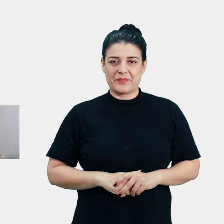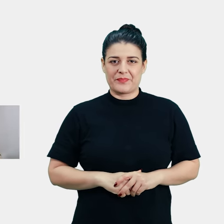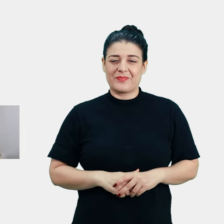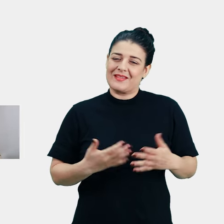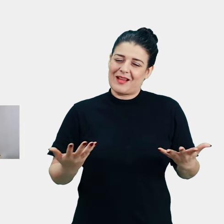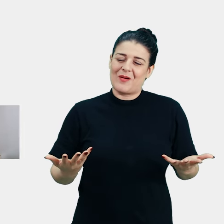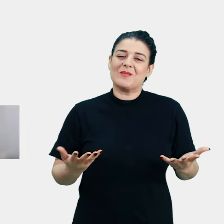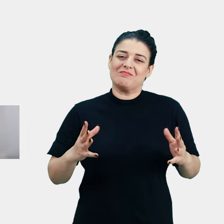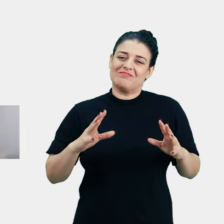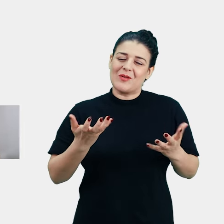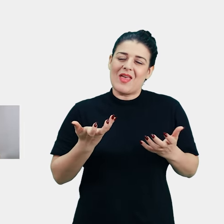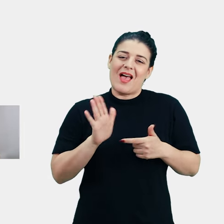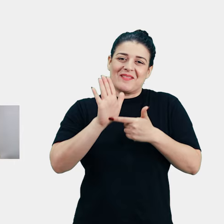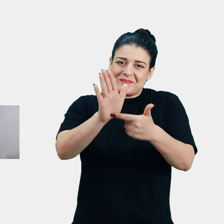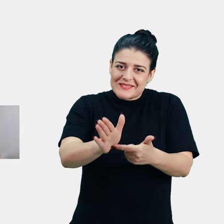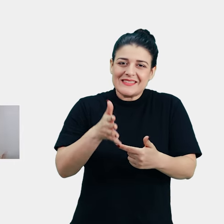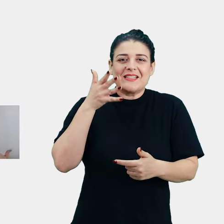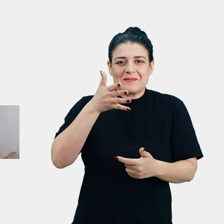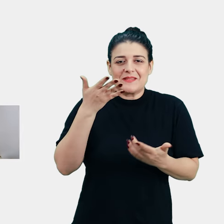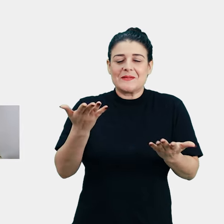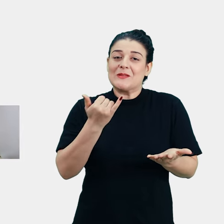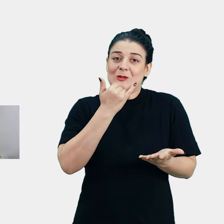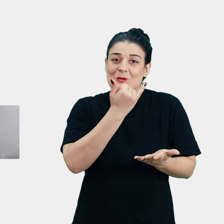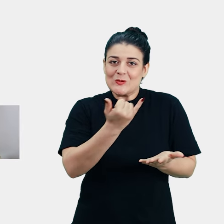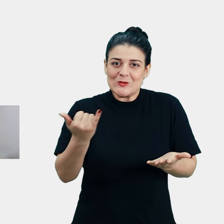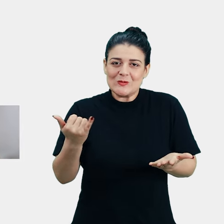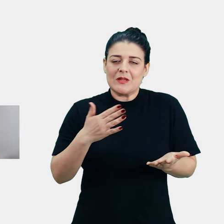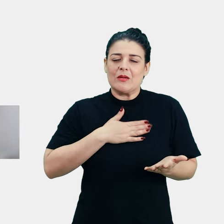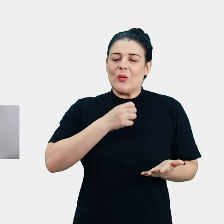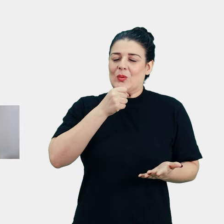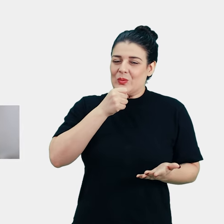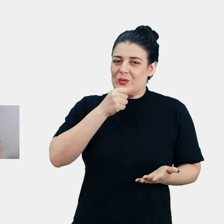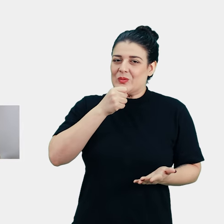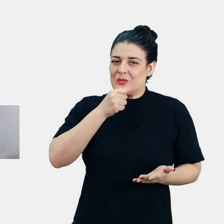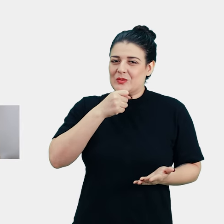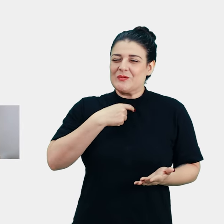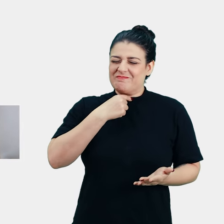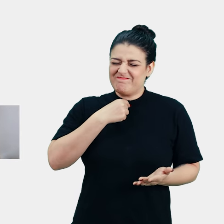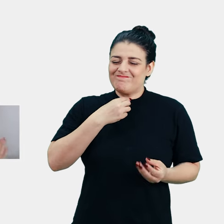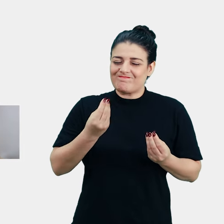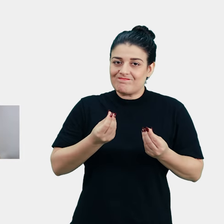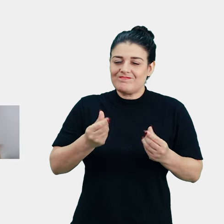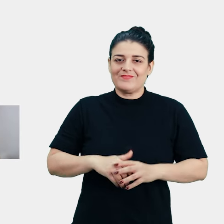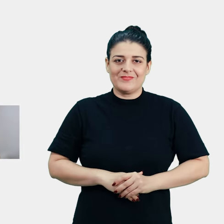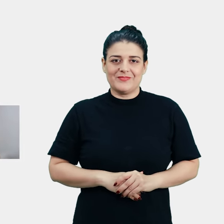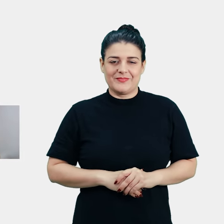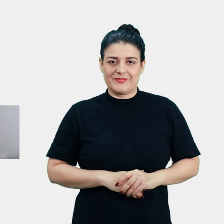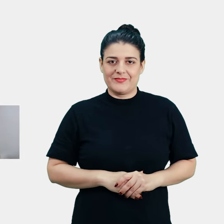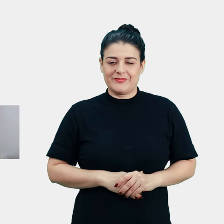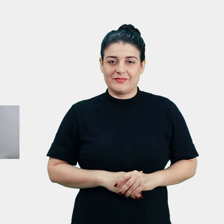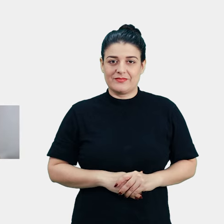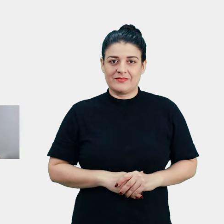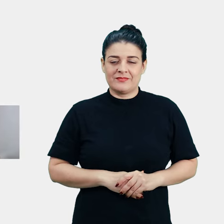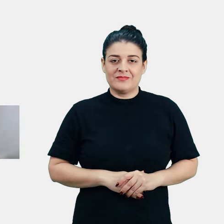era isso que eu queria apresentar para vocês. Peço desculpas pela minha tosse, tá? Estou